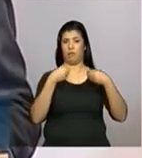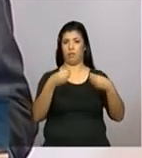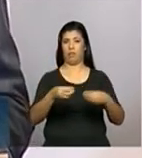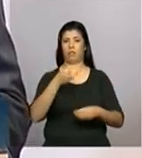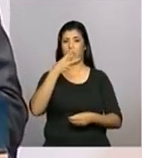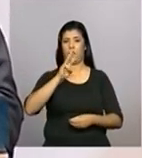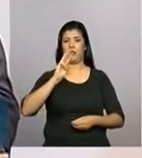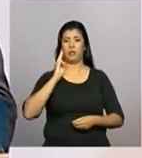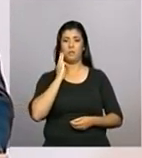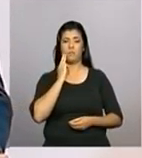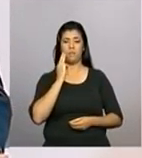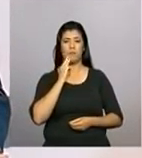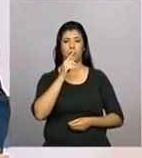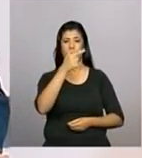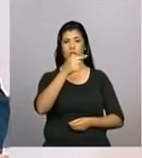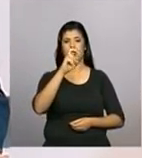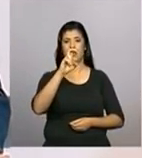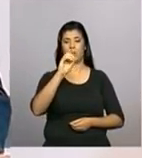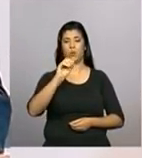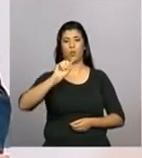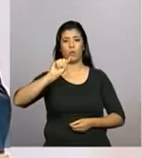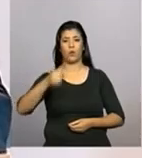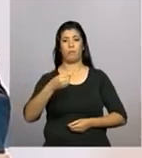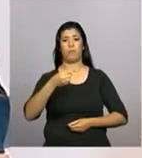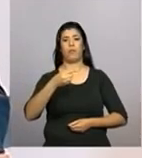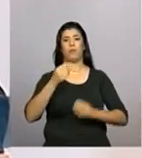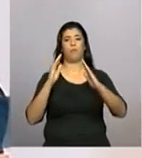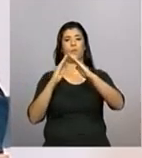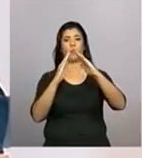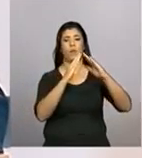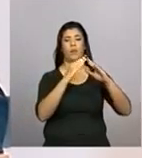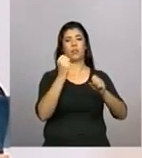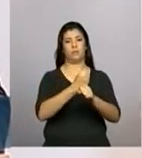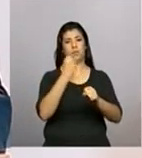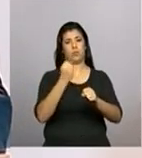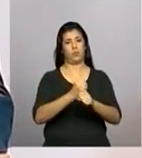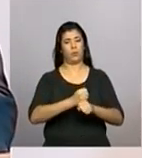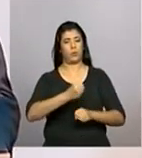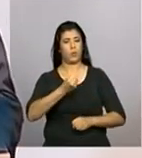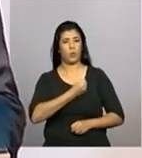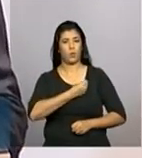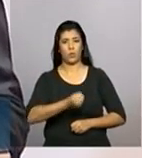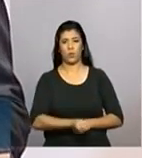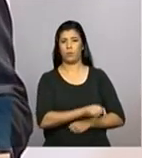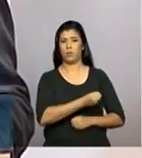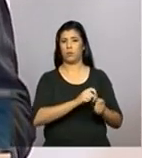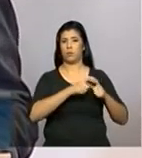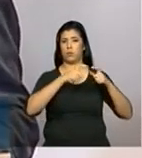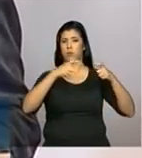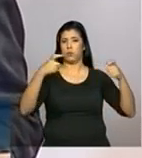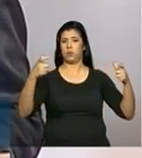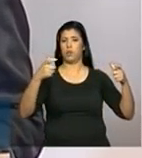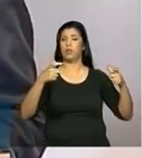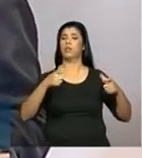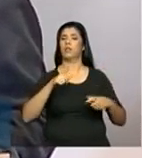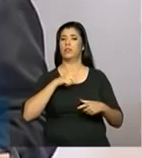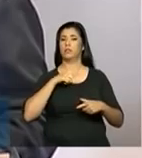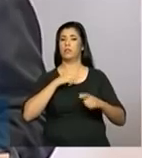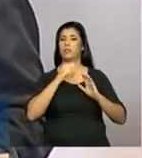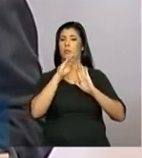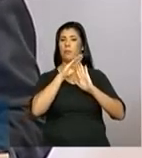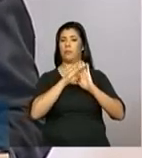3.750.000 unidades contratadas. Isto é um número recorde na história desse país para um programa